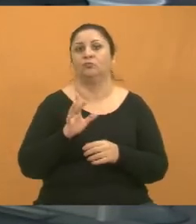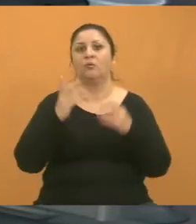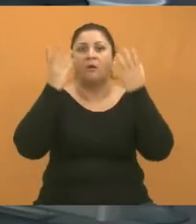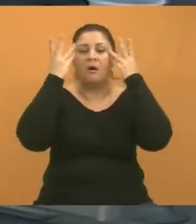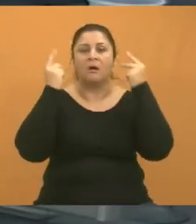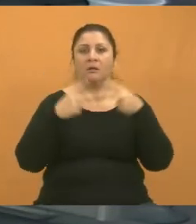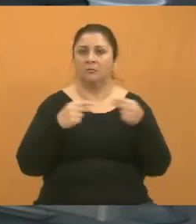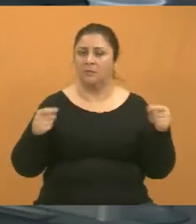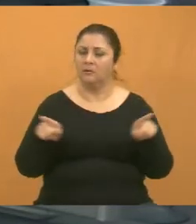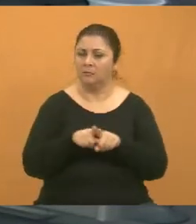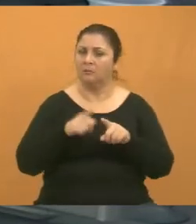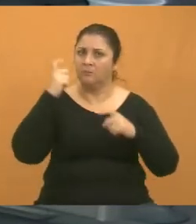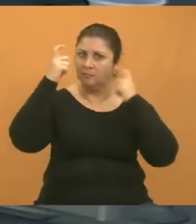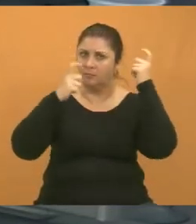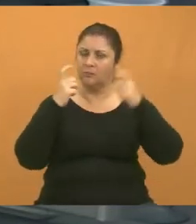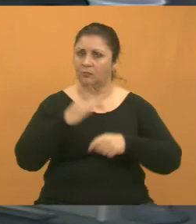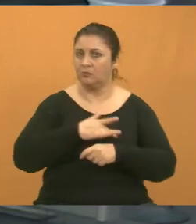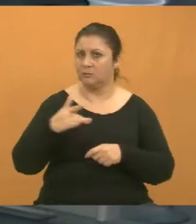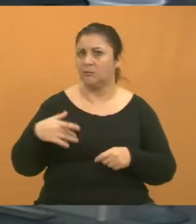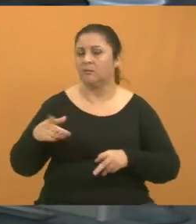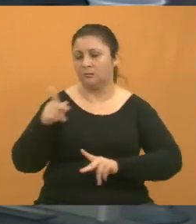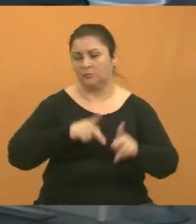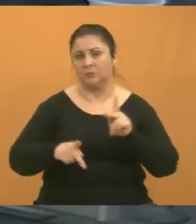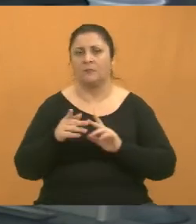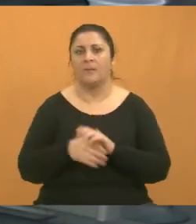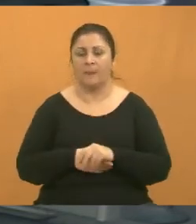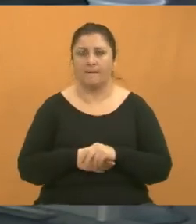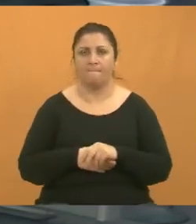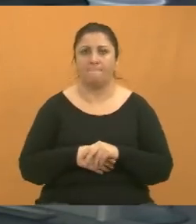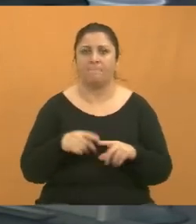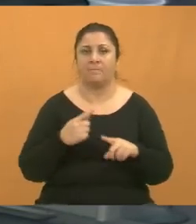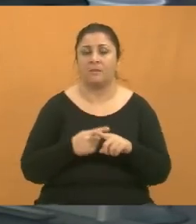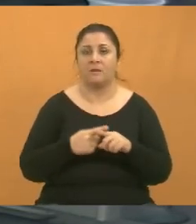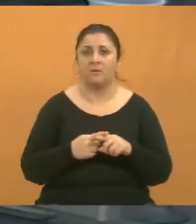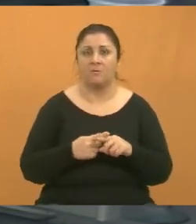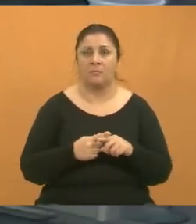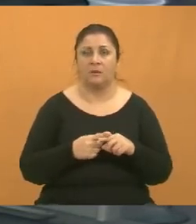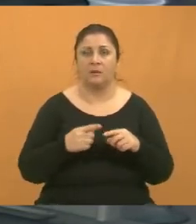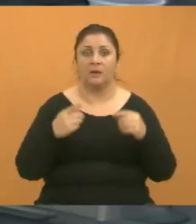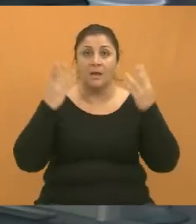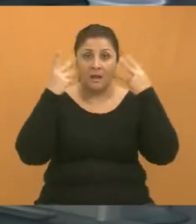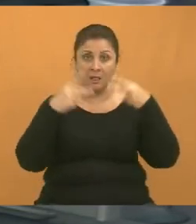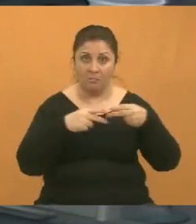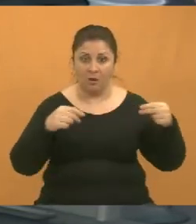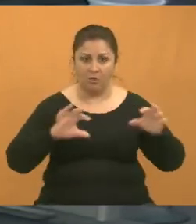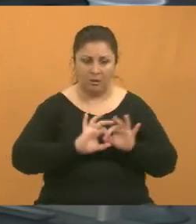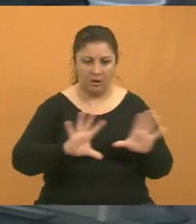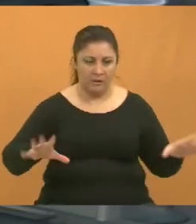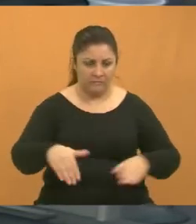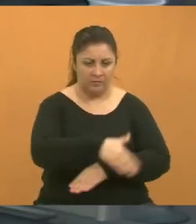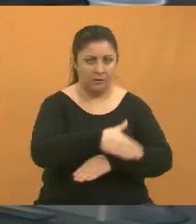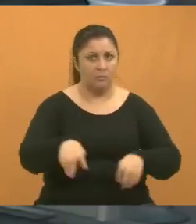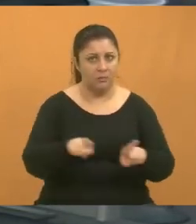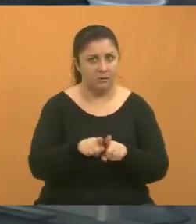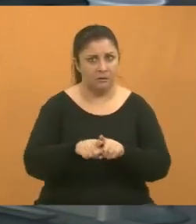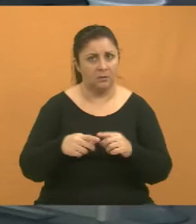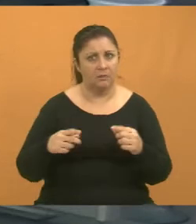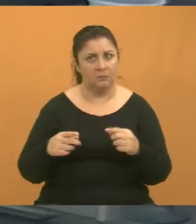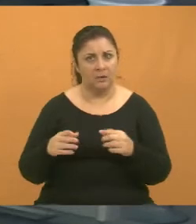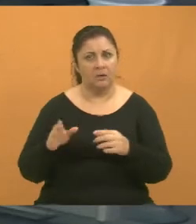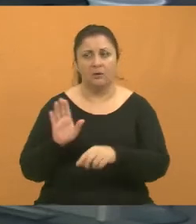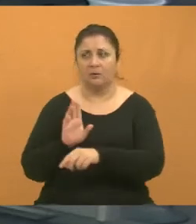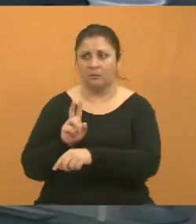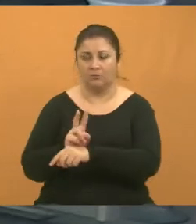Porque eu também me preocupo com a saúde pública. Então, tanto que os animais soltos na rua também é uma questão de saúde pública. Mas eu vou estar divulgando